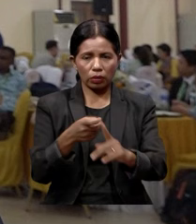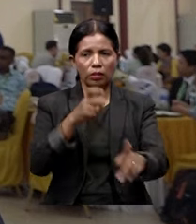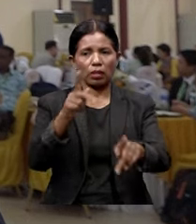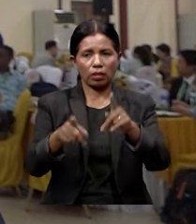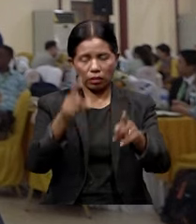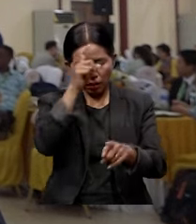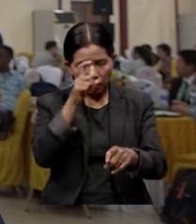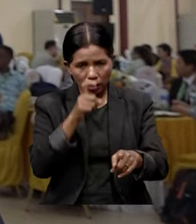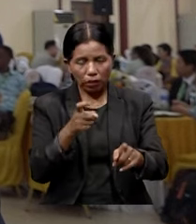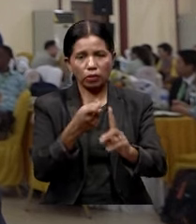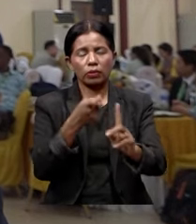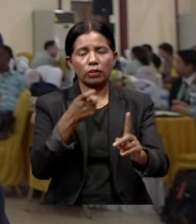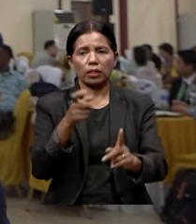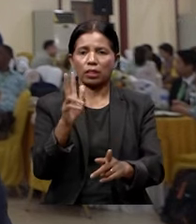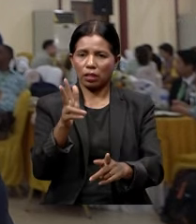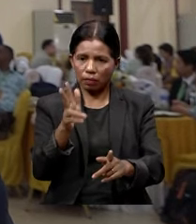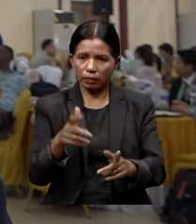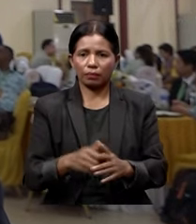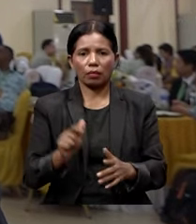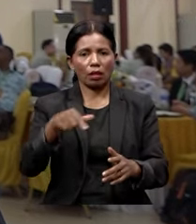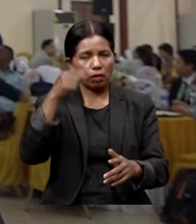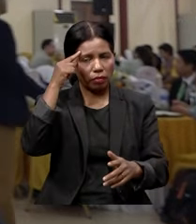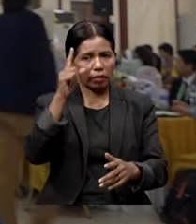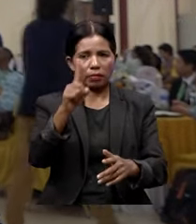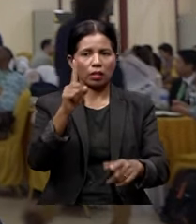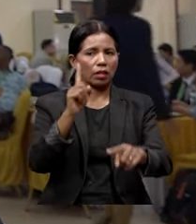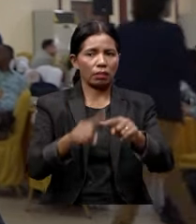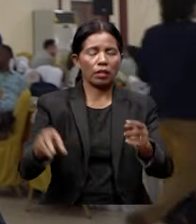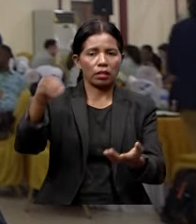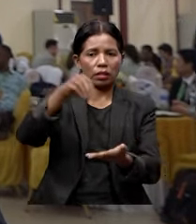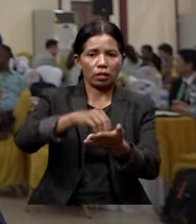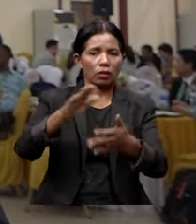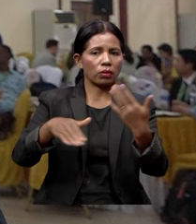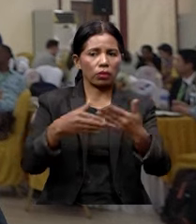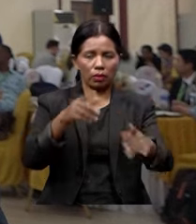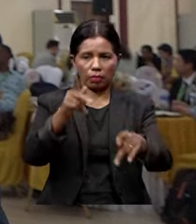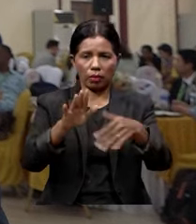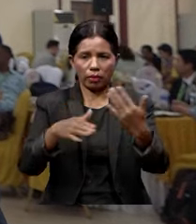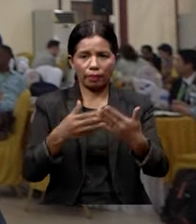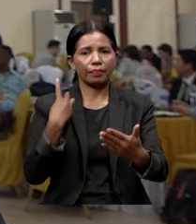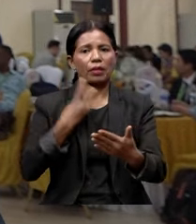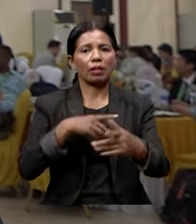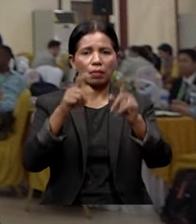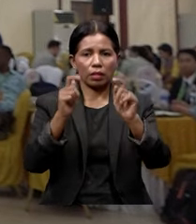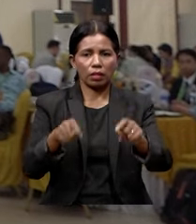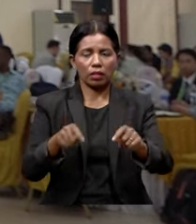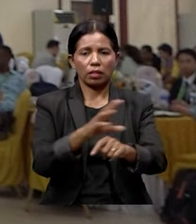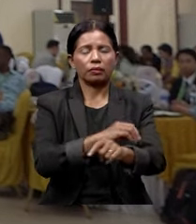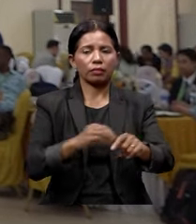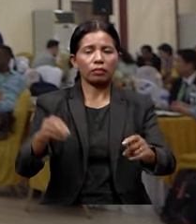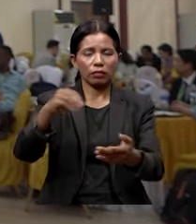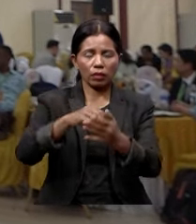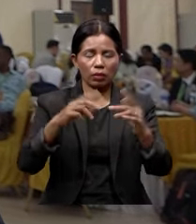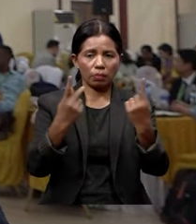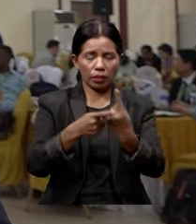menos de 30. Então, governo mesa clavele acomoda e está precisa setor privado, investimento do setor